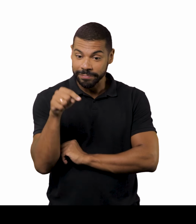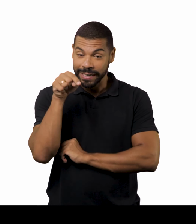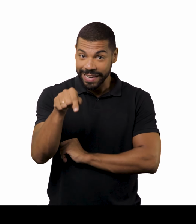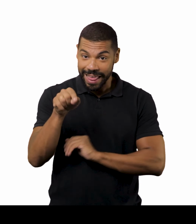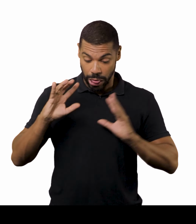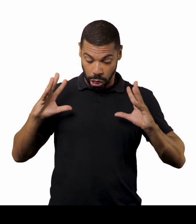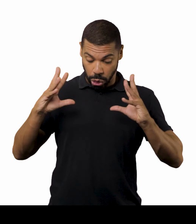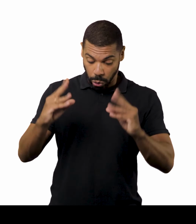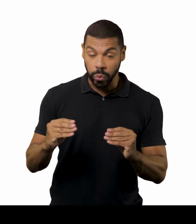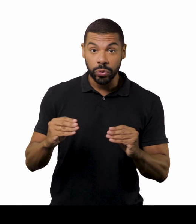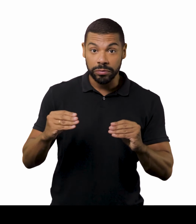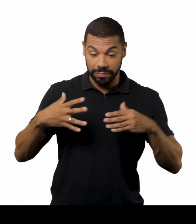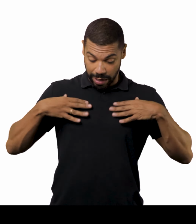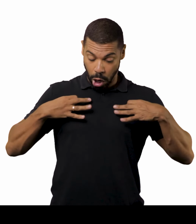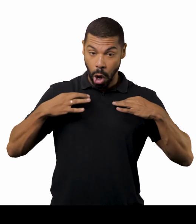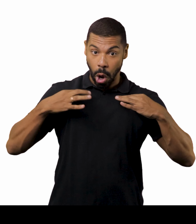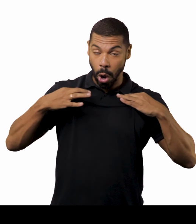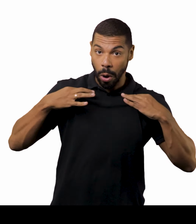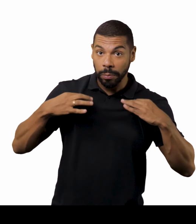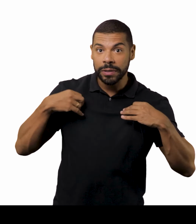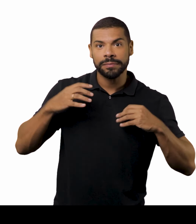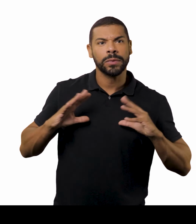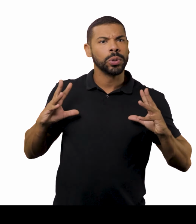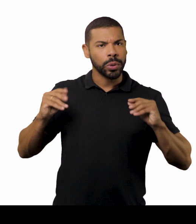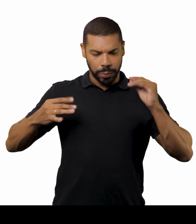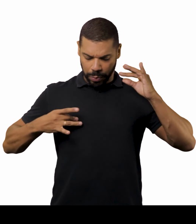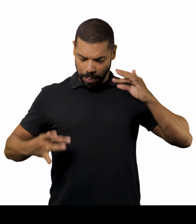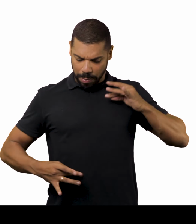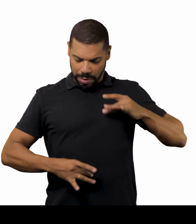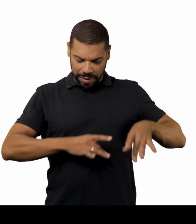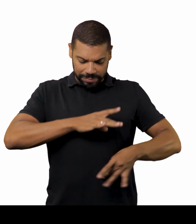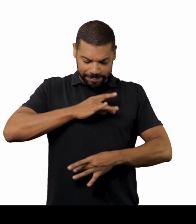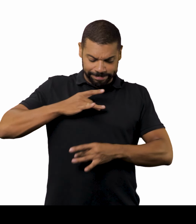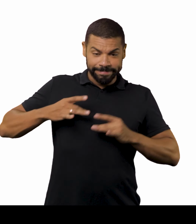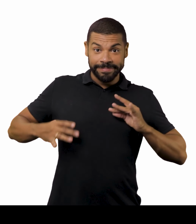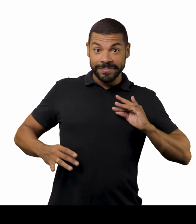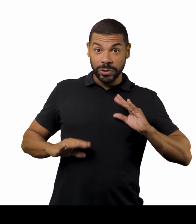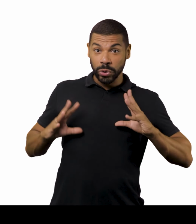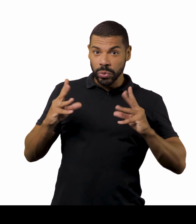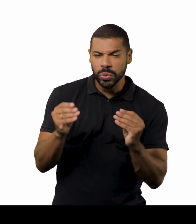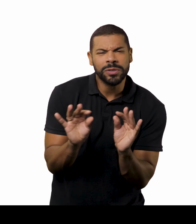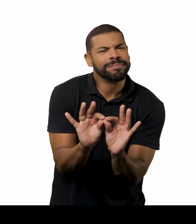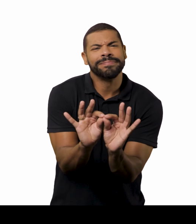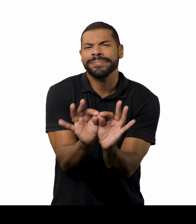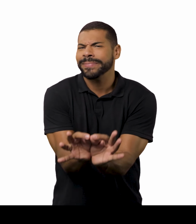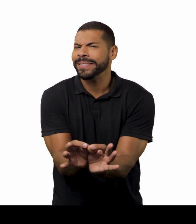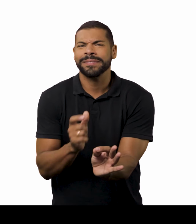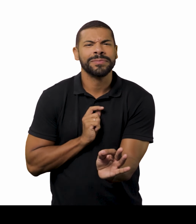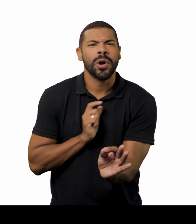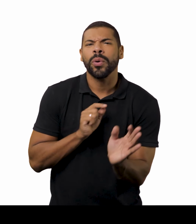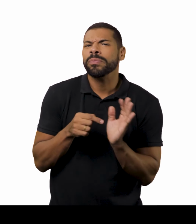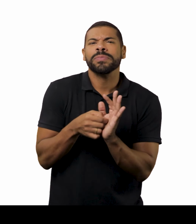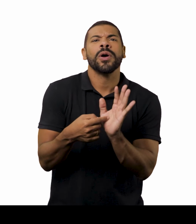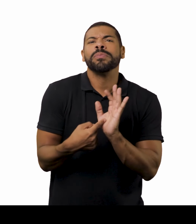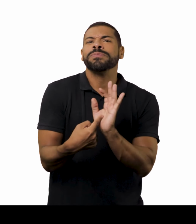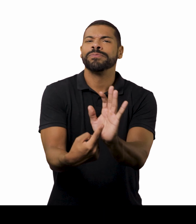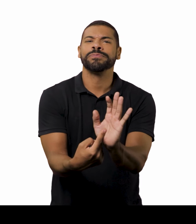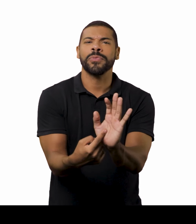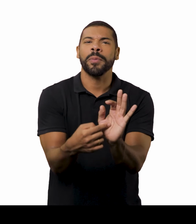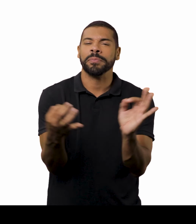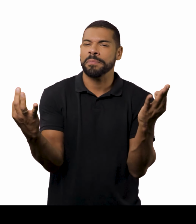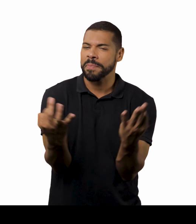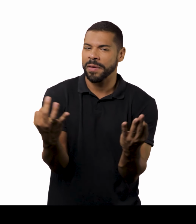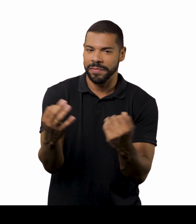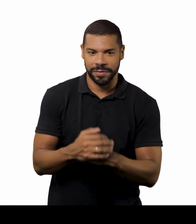na nossa roupa. Era assim que era a moda. E nesse momento, eu acho que tinha que ser tudo muito simples, muito com o